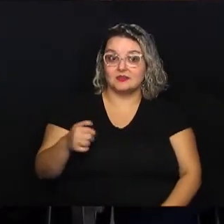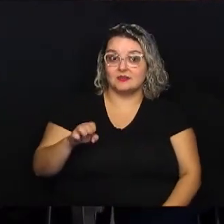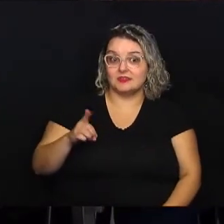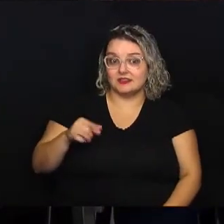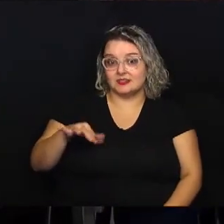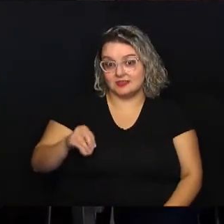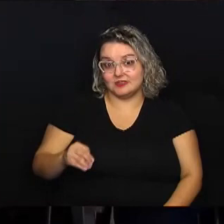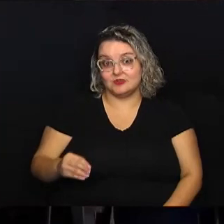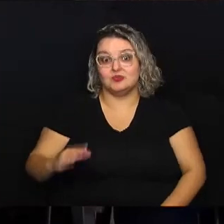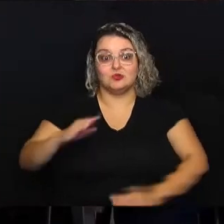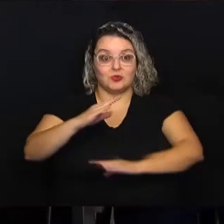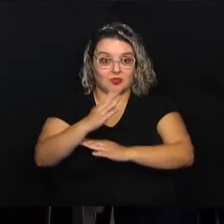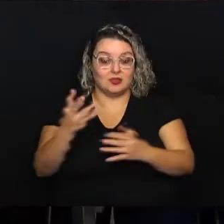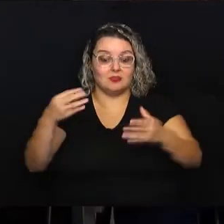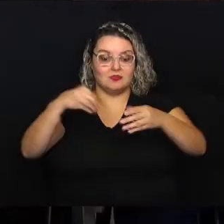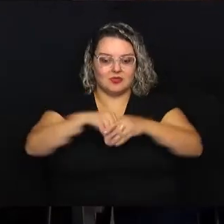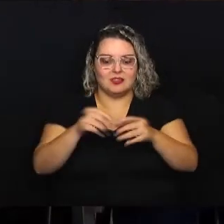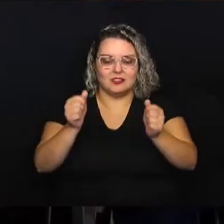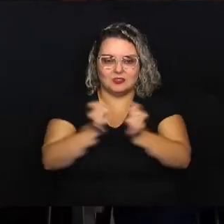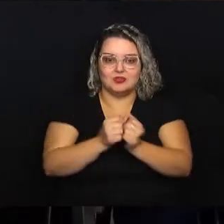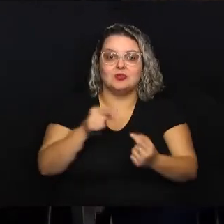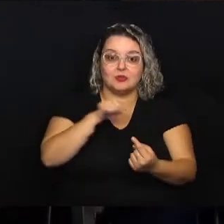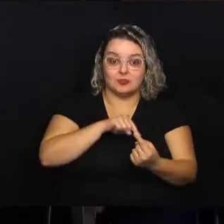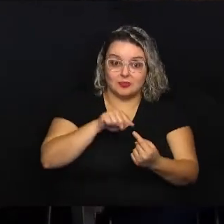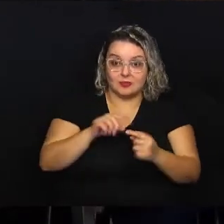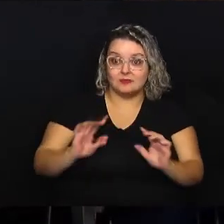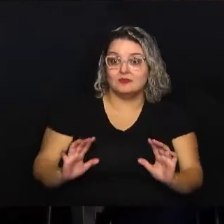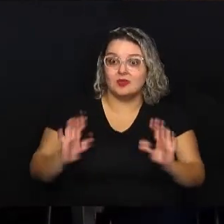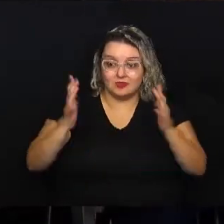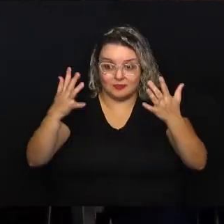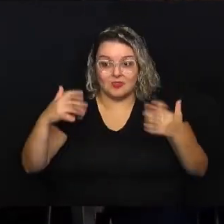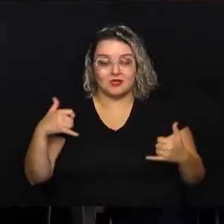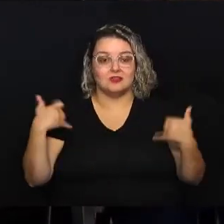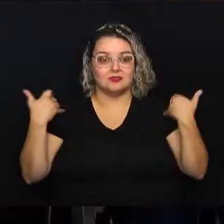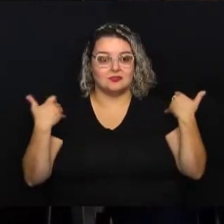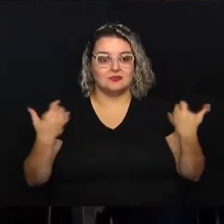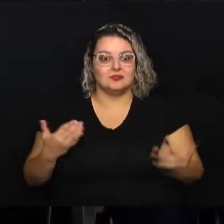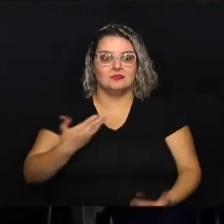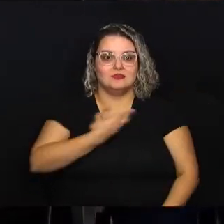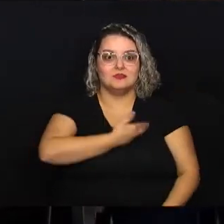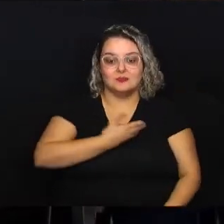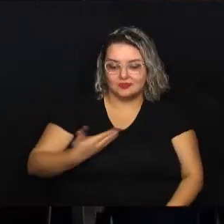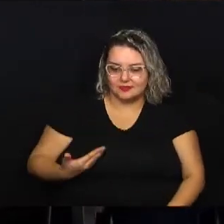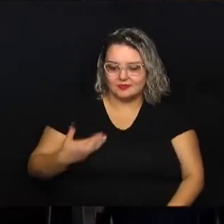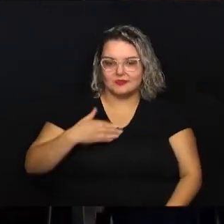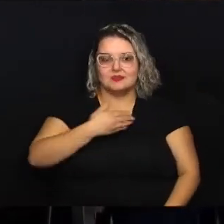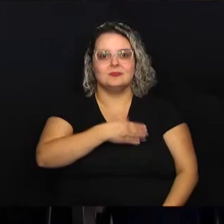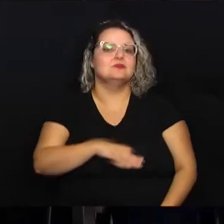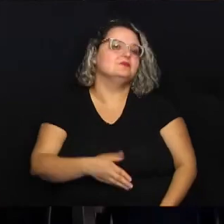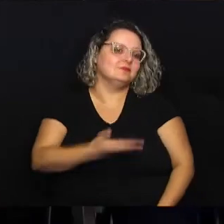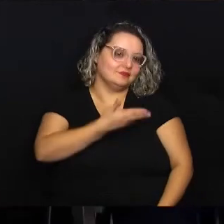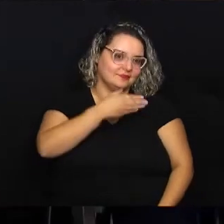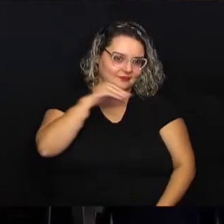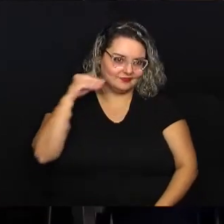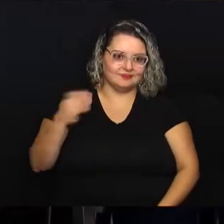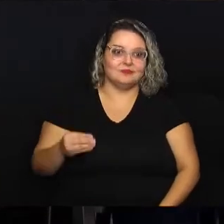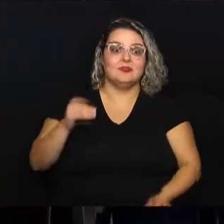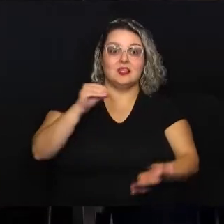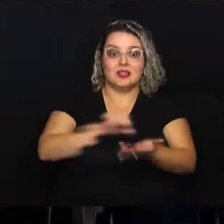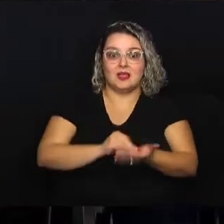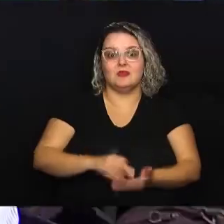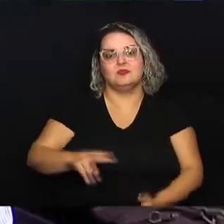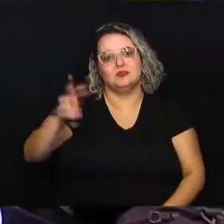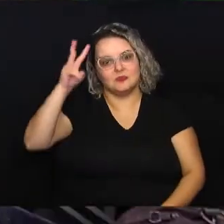Câmara Integrada, que tem como objetivo comemorar o aniversário dos servidores públicos aqui da casa, sempre na última segunda-feira